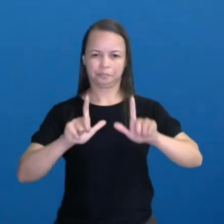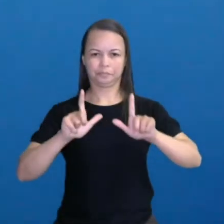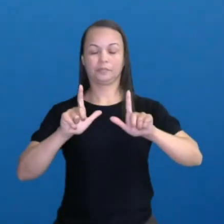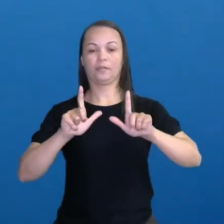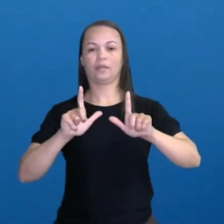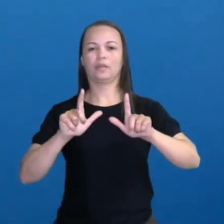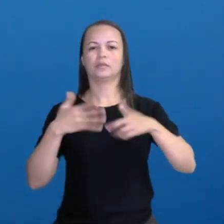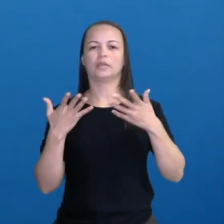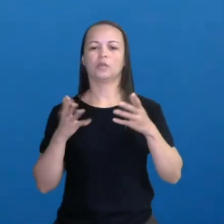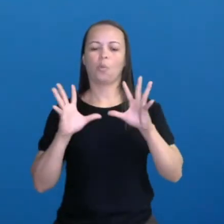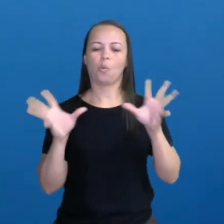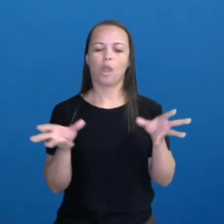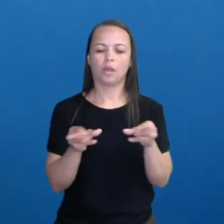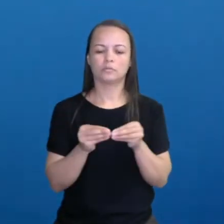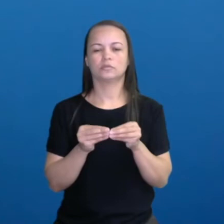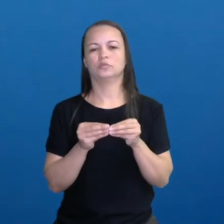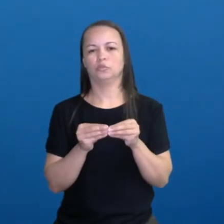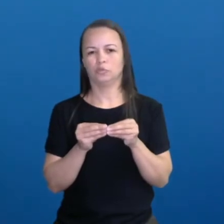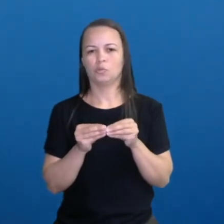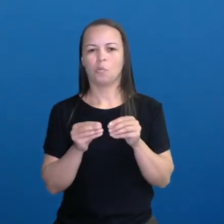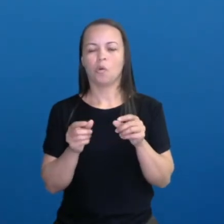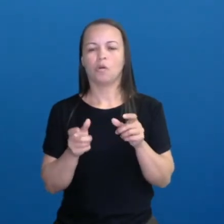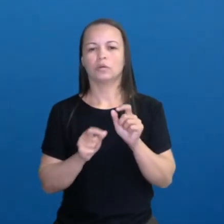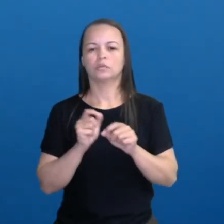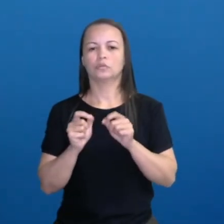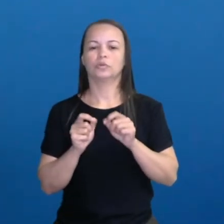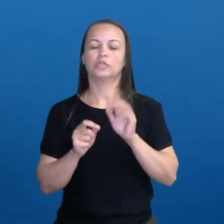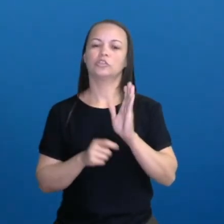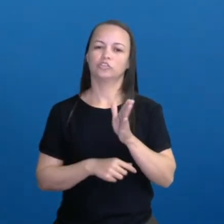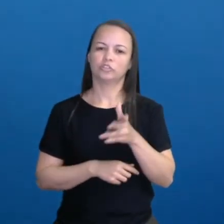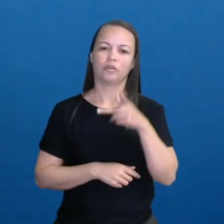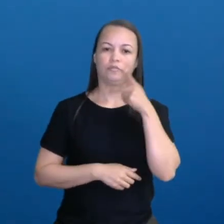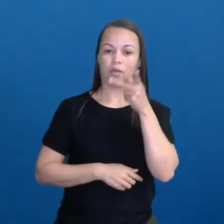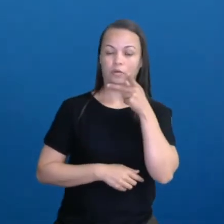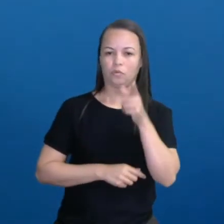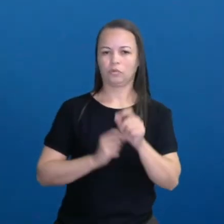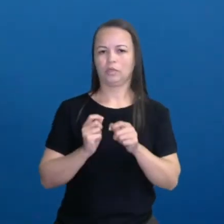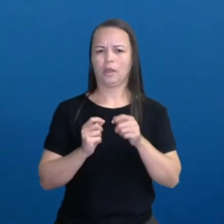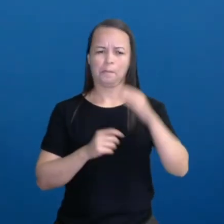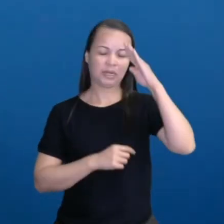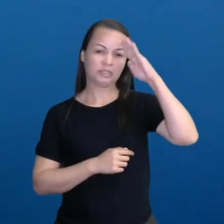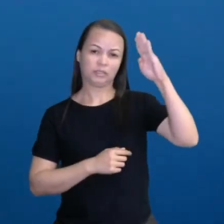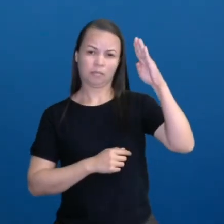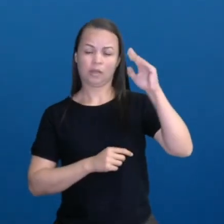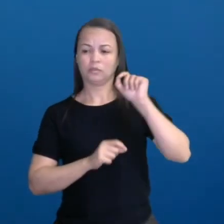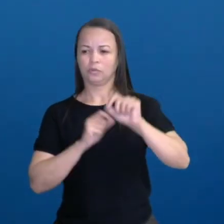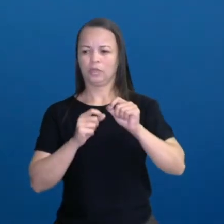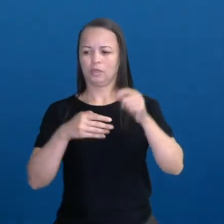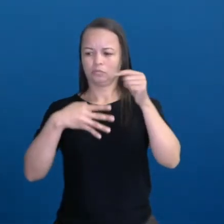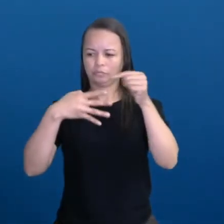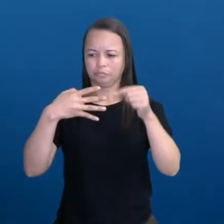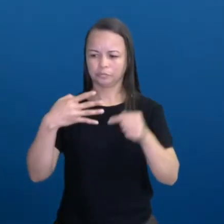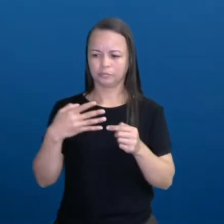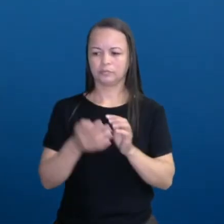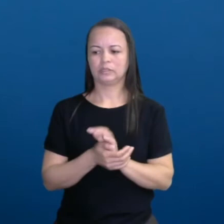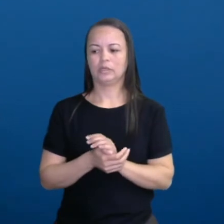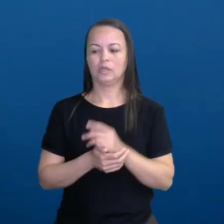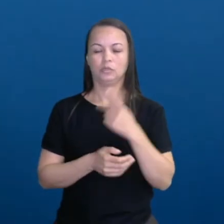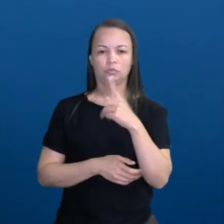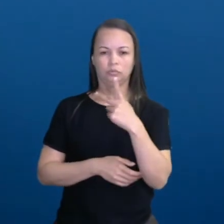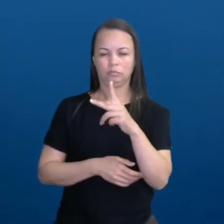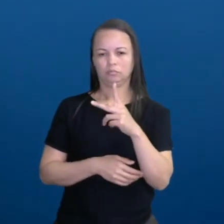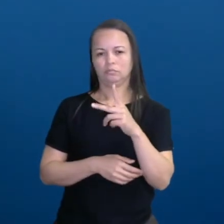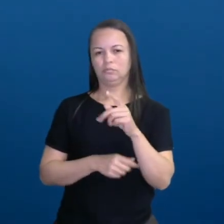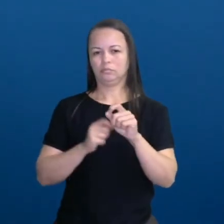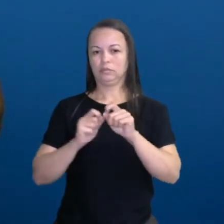é um pequeno resumo do que a gente falou. Então, quais são as principais etapas que a gente vai ter? Vocês estão vendo aqui todas essas estruturas. Vou pedir para a